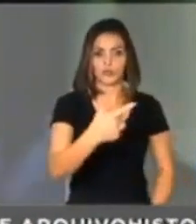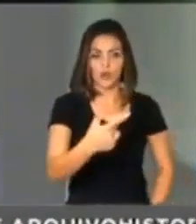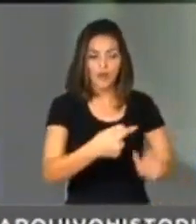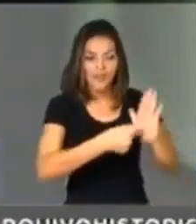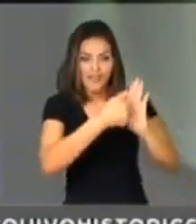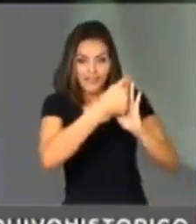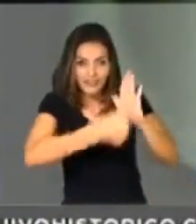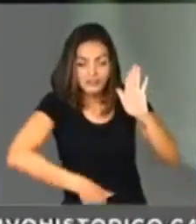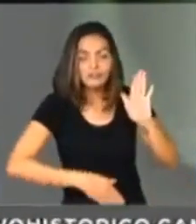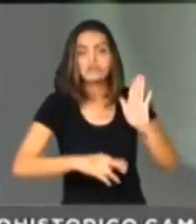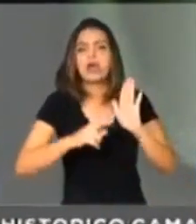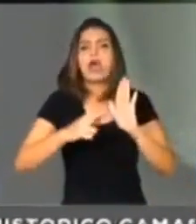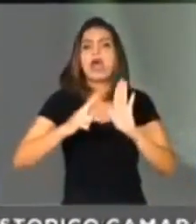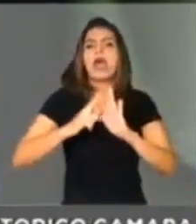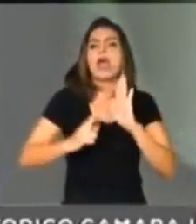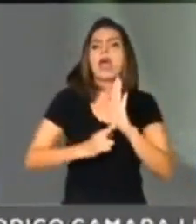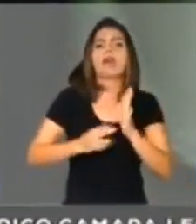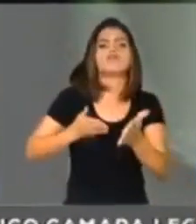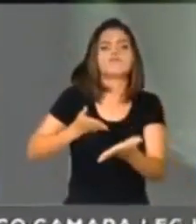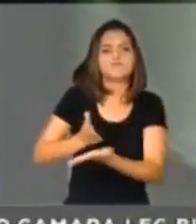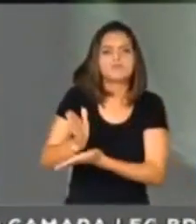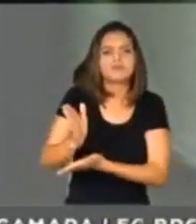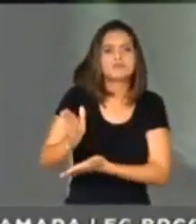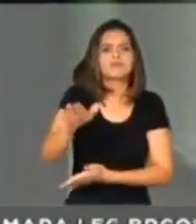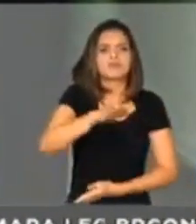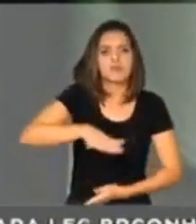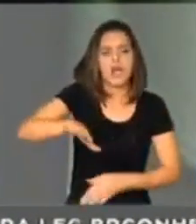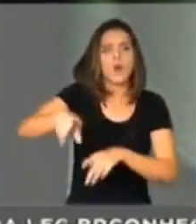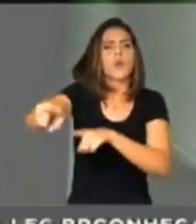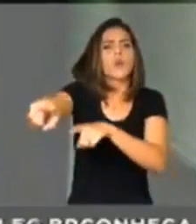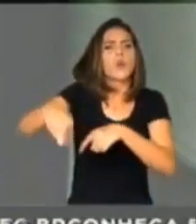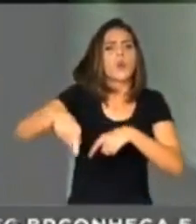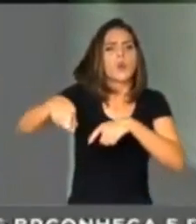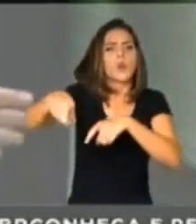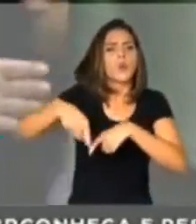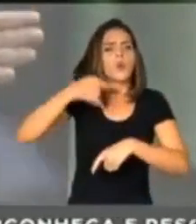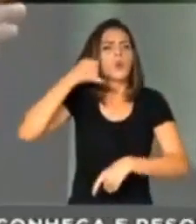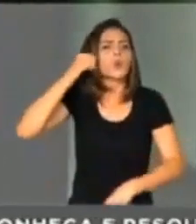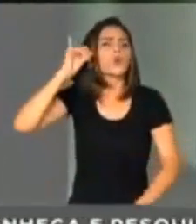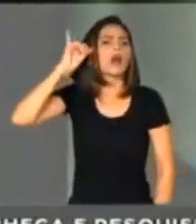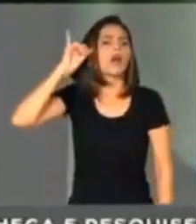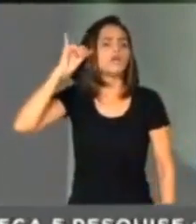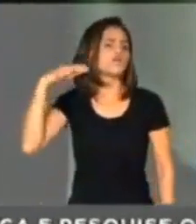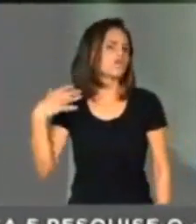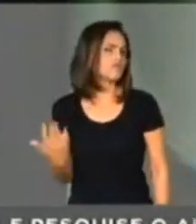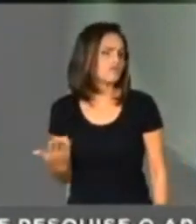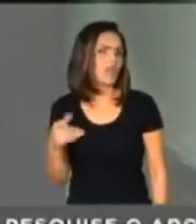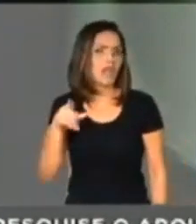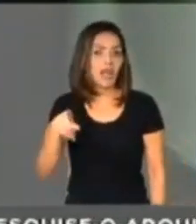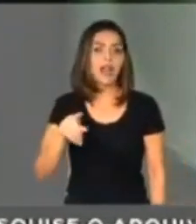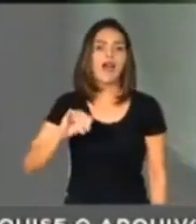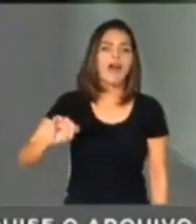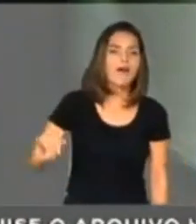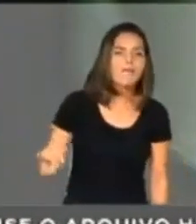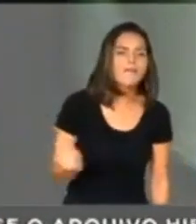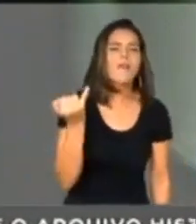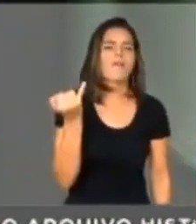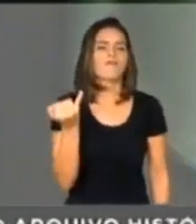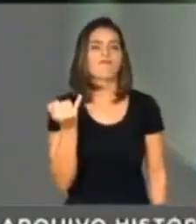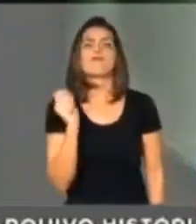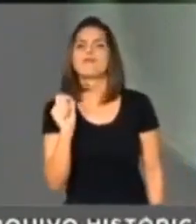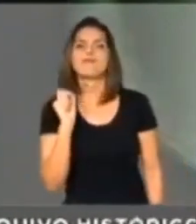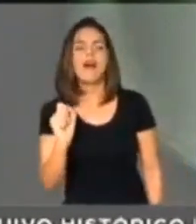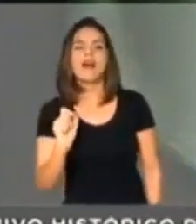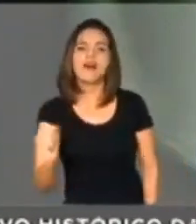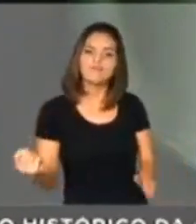em regularização rural e que, no fundo, foi utilizada como carona para